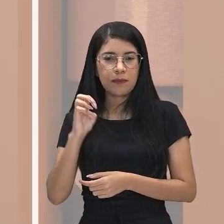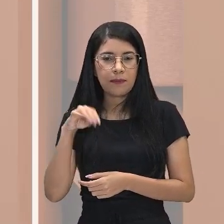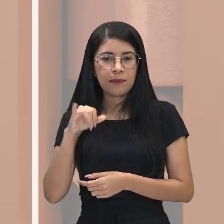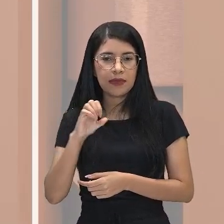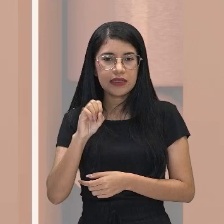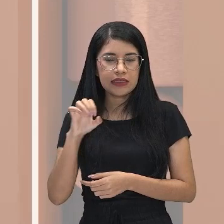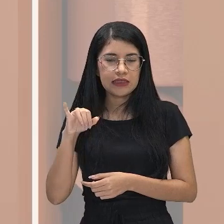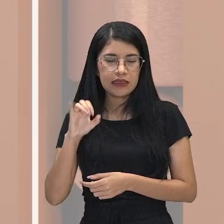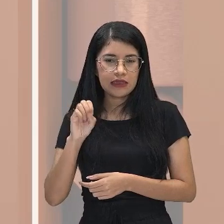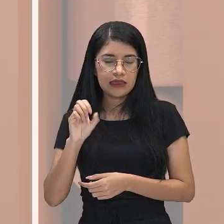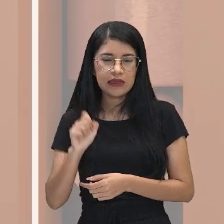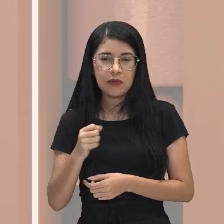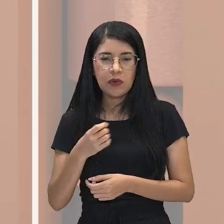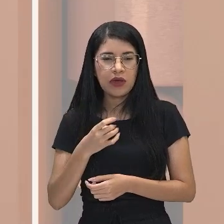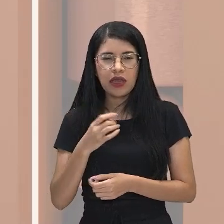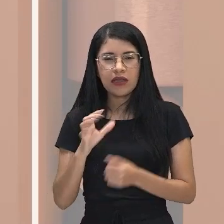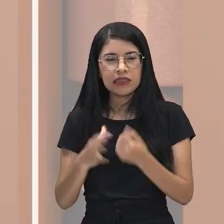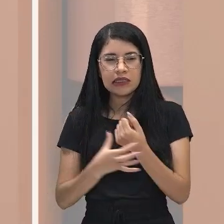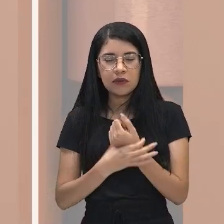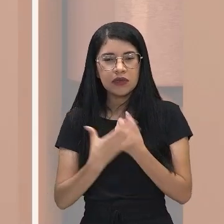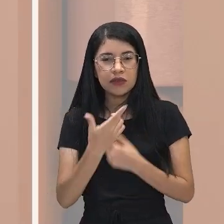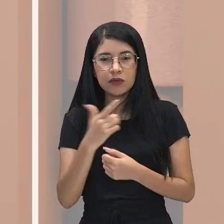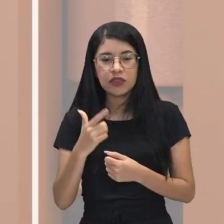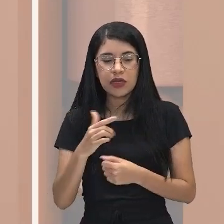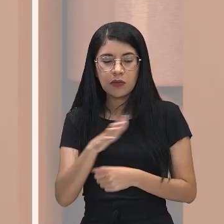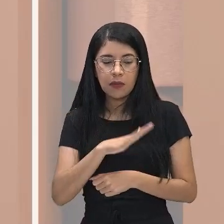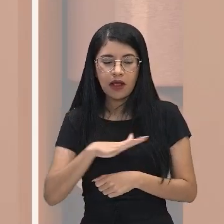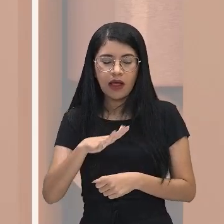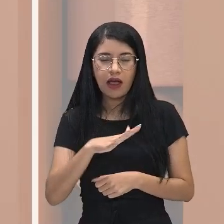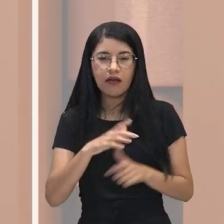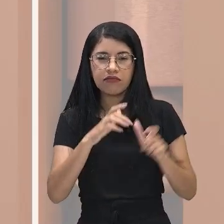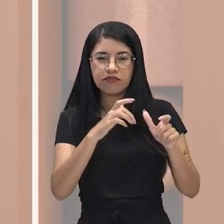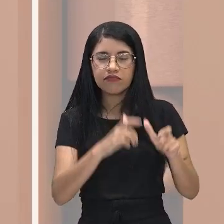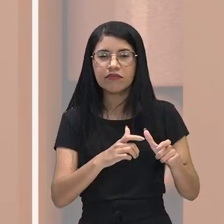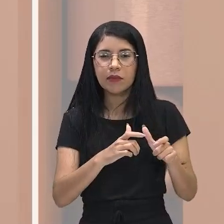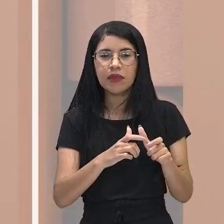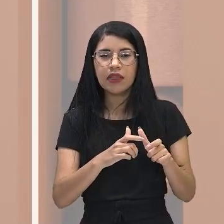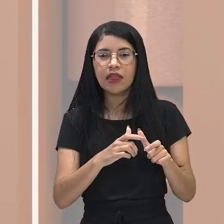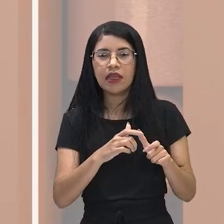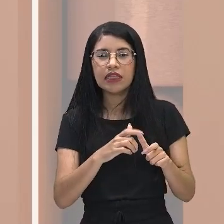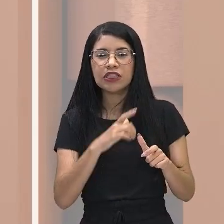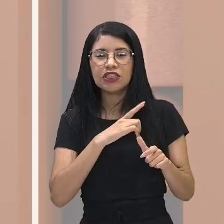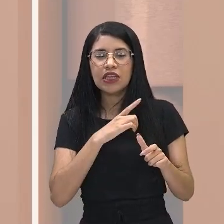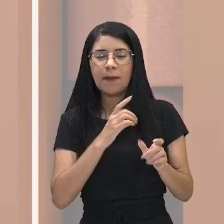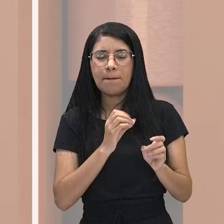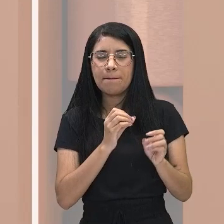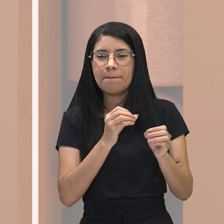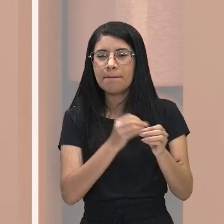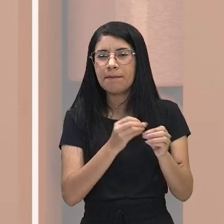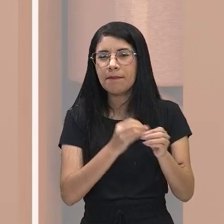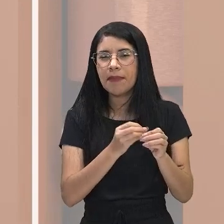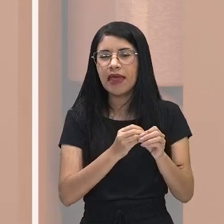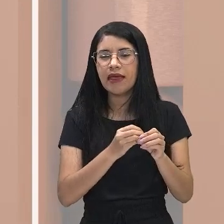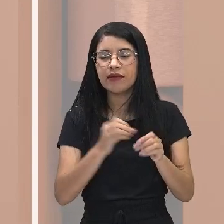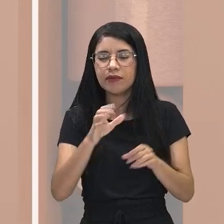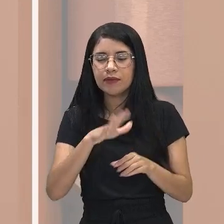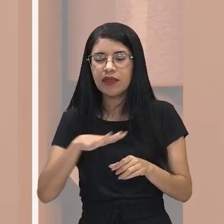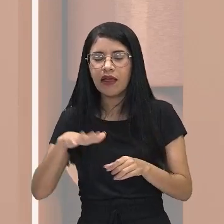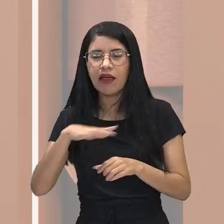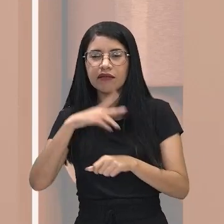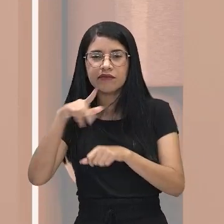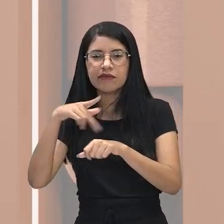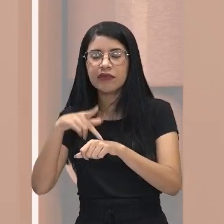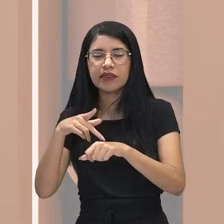seguros tendo uma base de mísseis numa ilha caribenha a poucos quilômetros do seu território. E